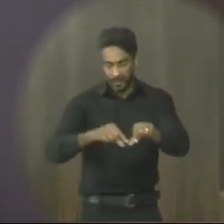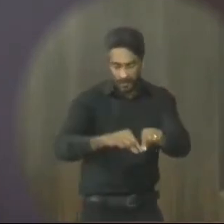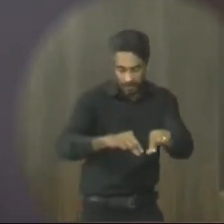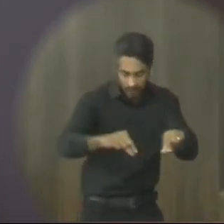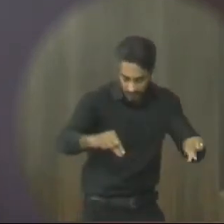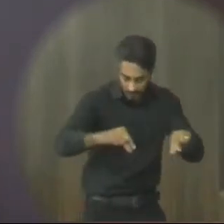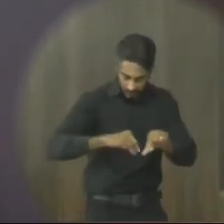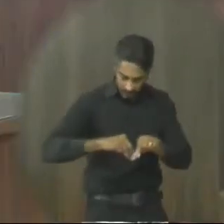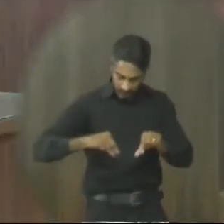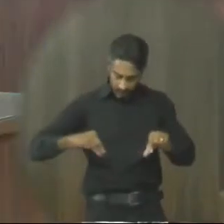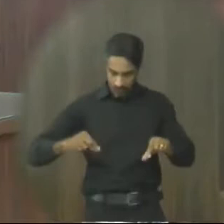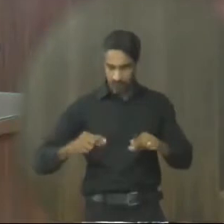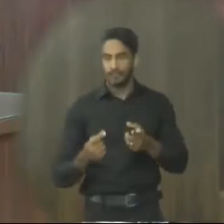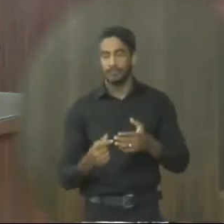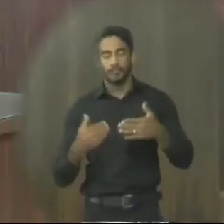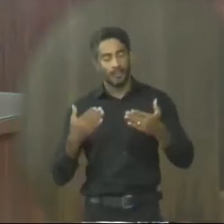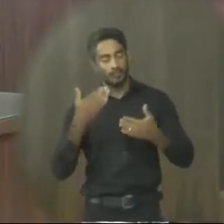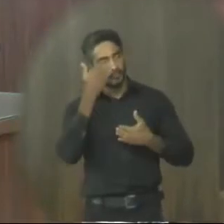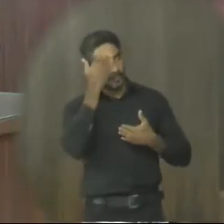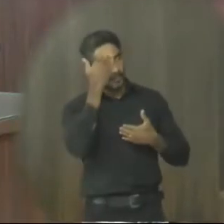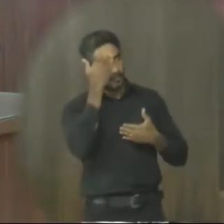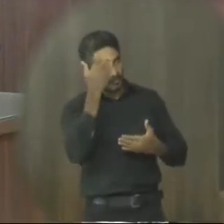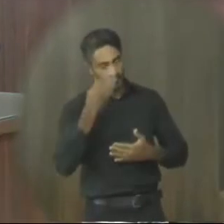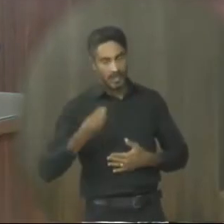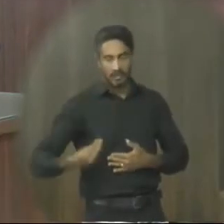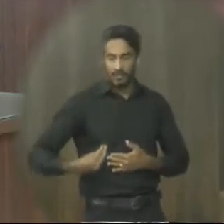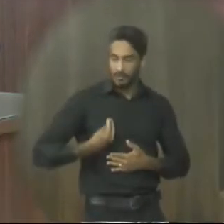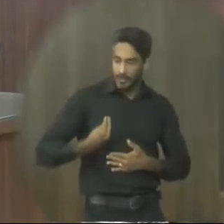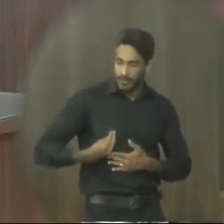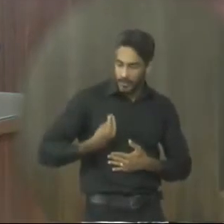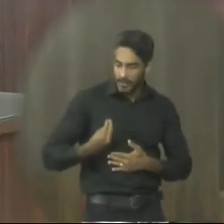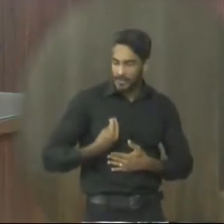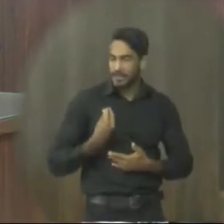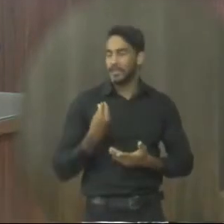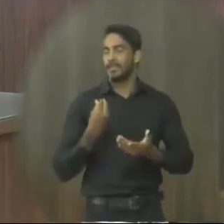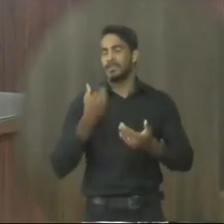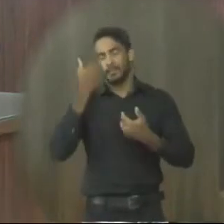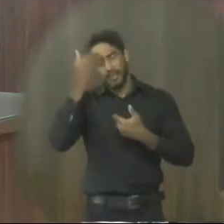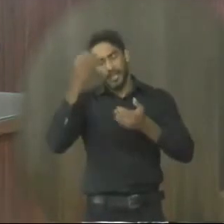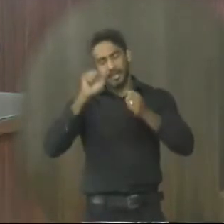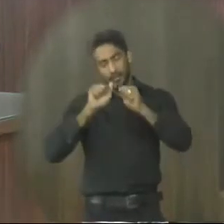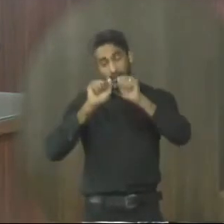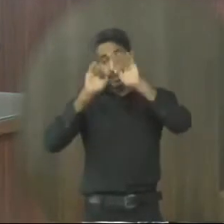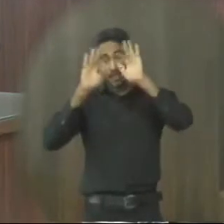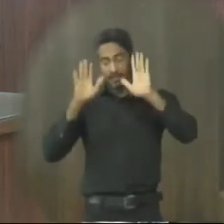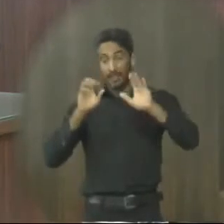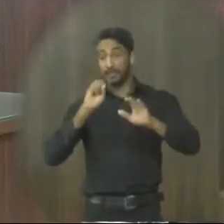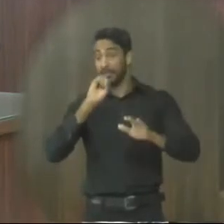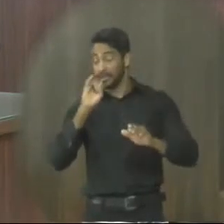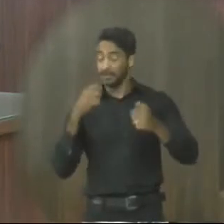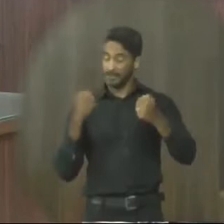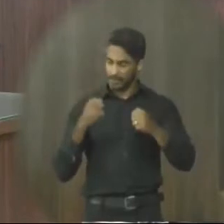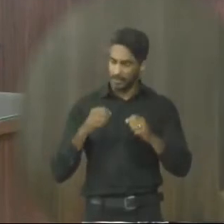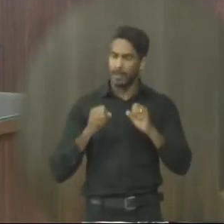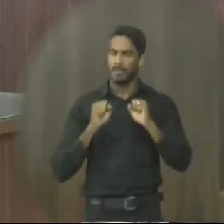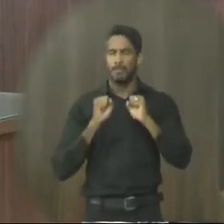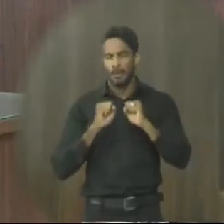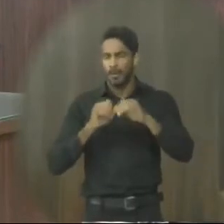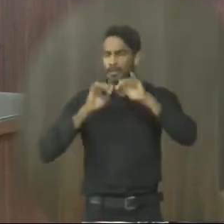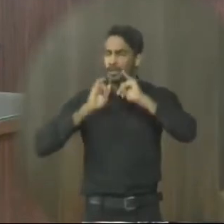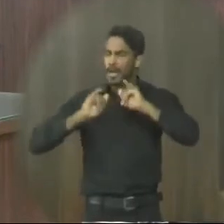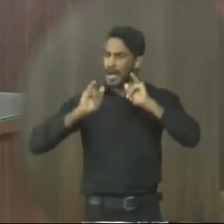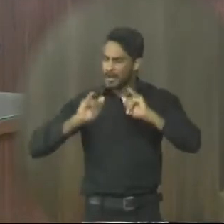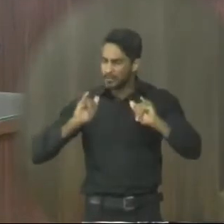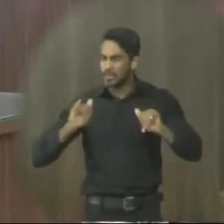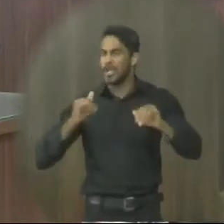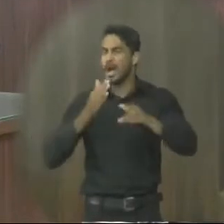sarjeta. Muito bem. Ailson, muito obrigado pela sua presença, obrigado pelos esclarecimentos. Quando precisar, quiser anunciar